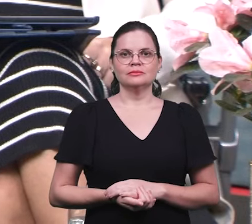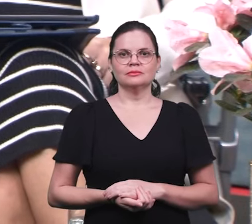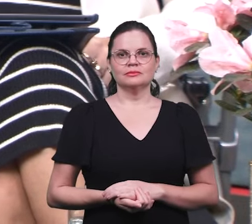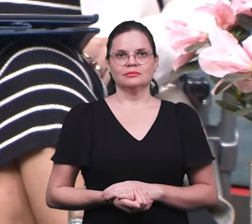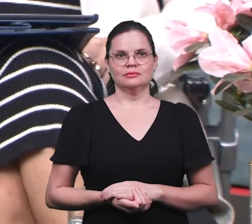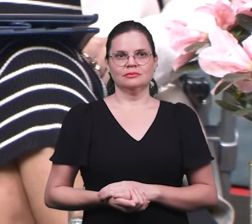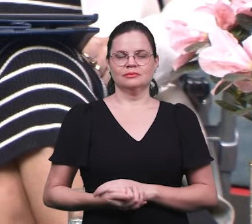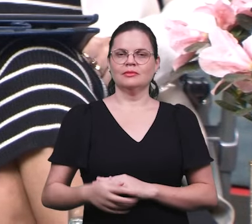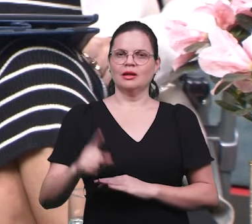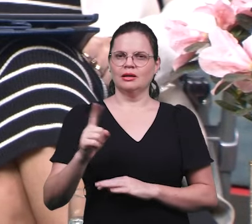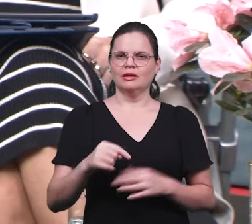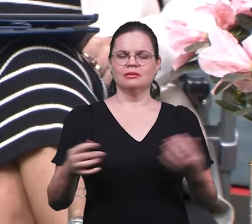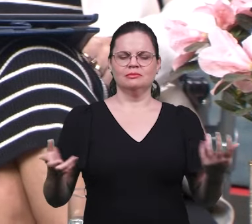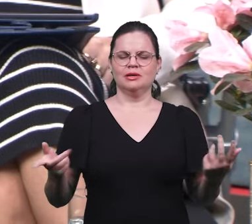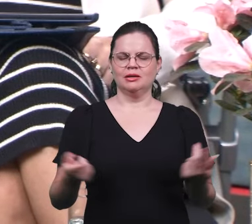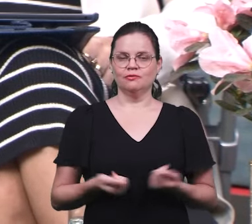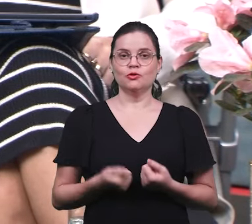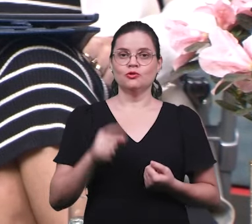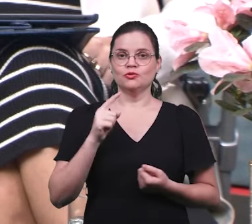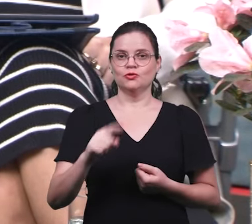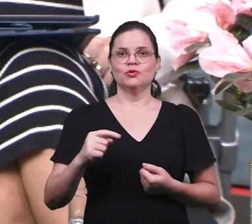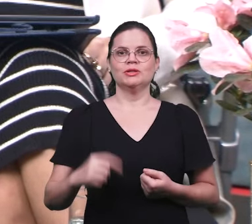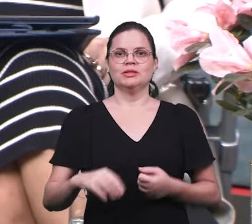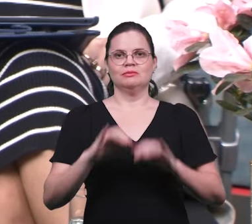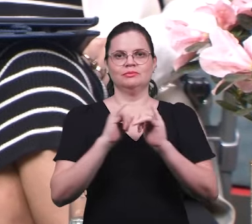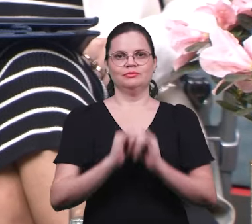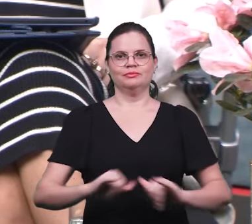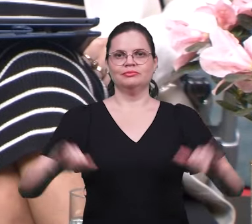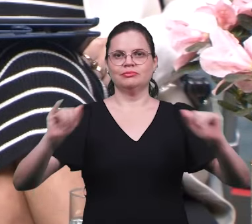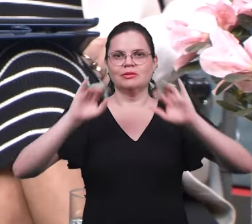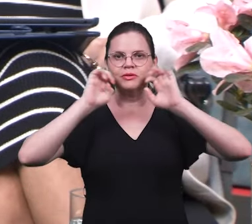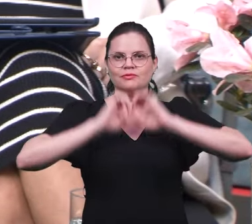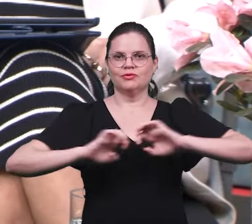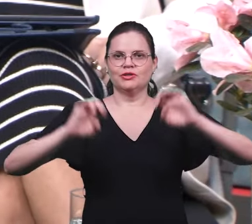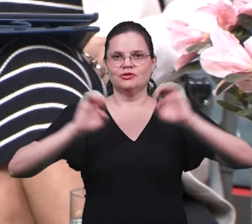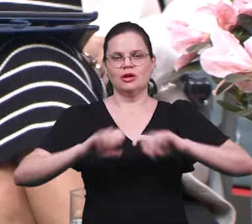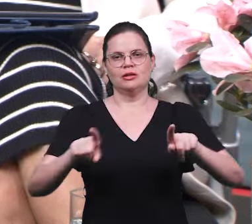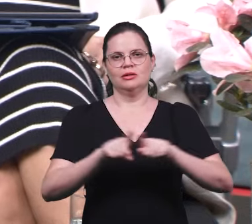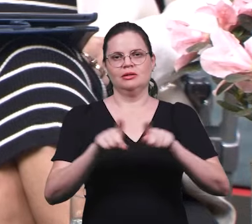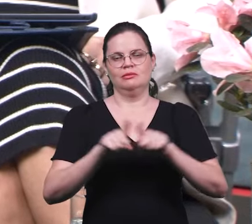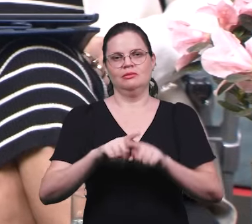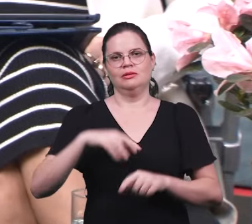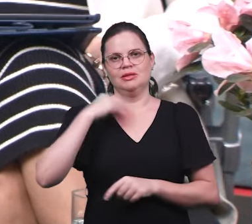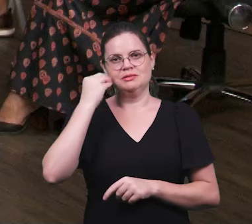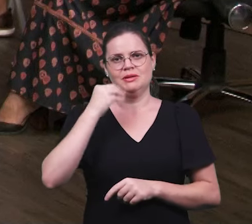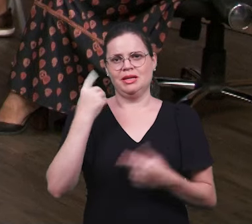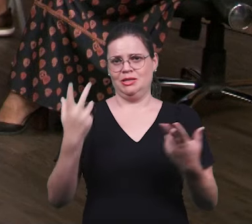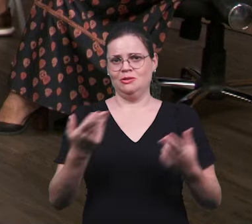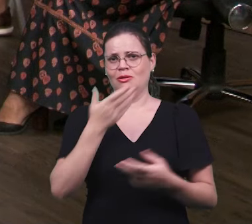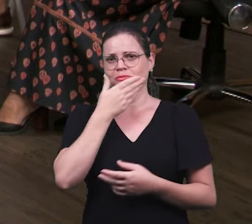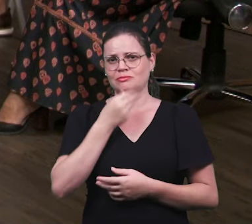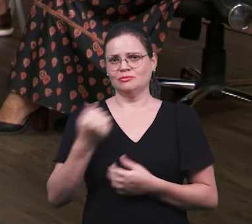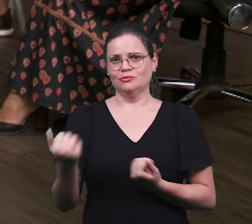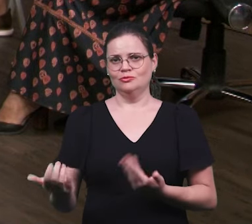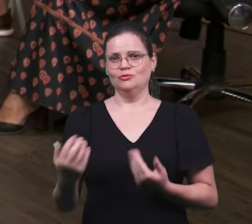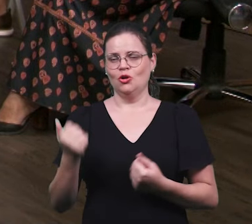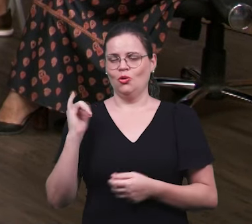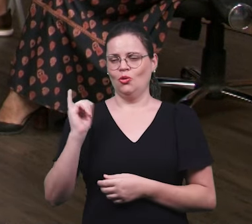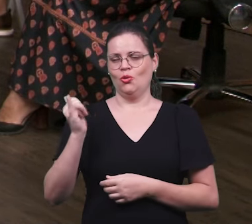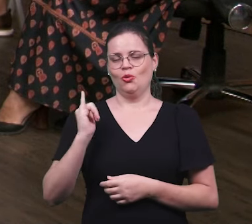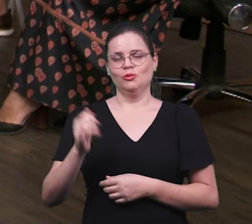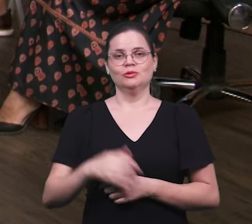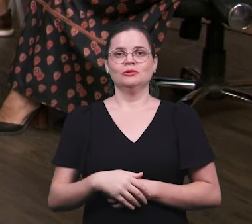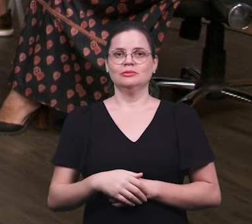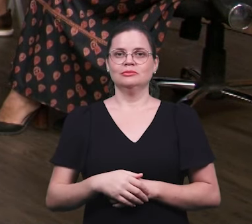ferramenta maravilhosa de você divulgar o evangelho e a salvação. Uma experiência como Natanael teve aí, contou para nós, é